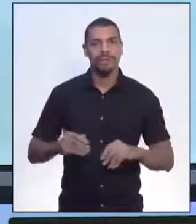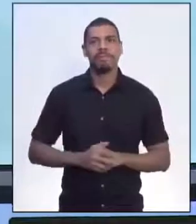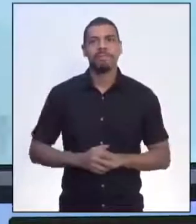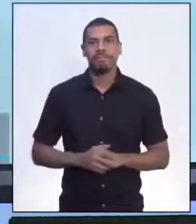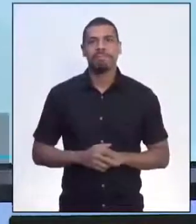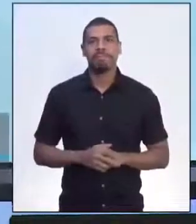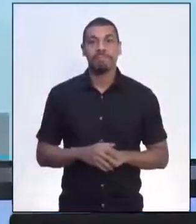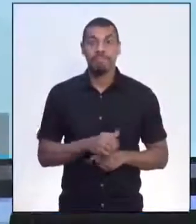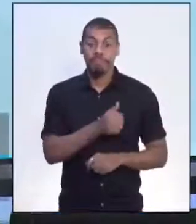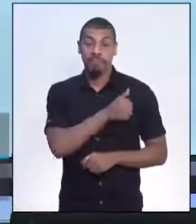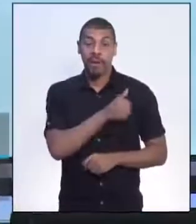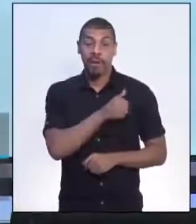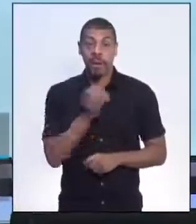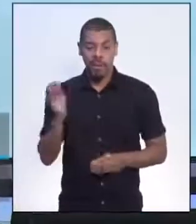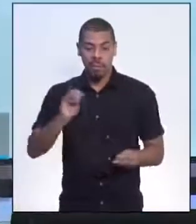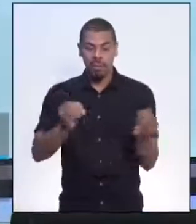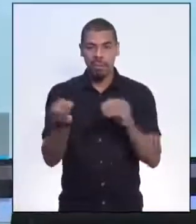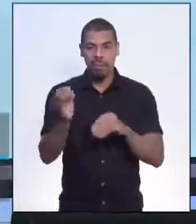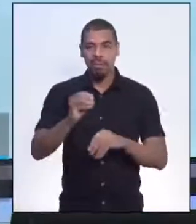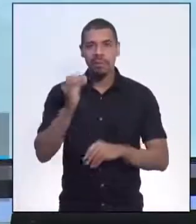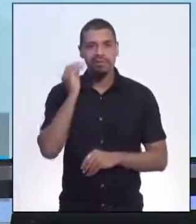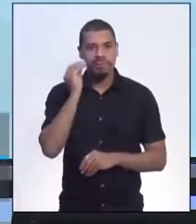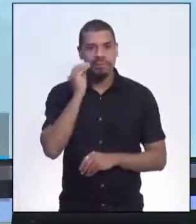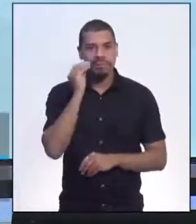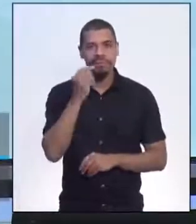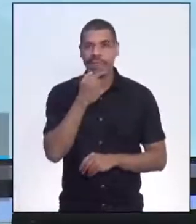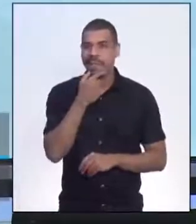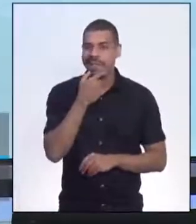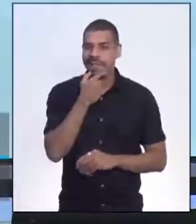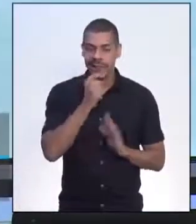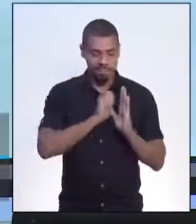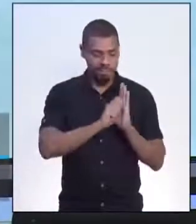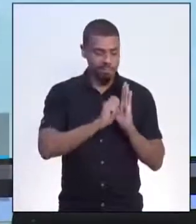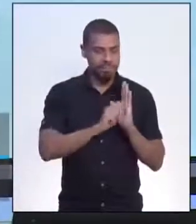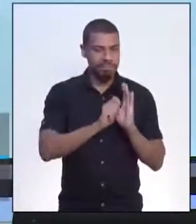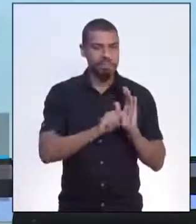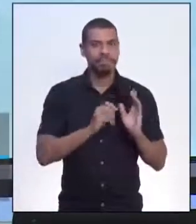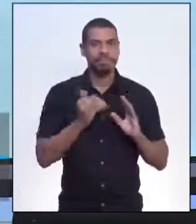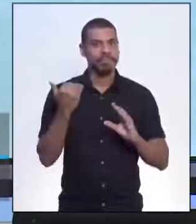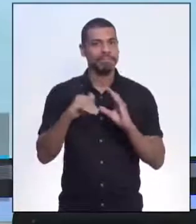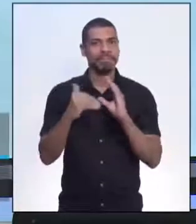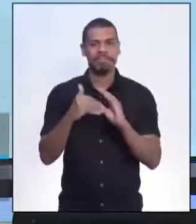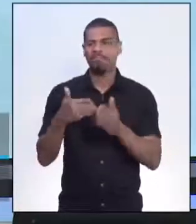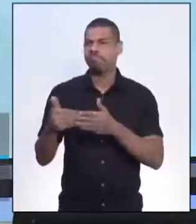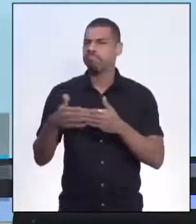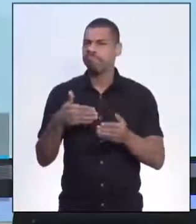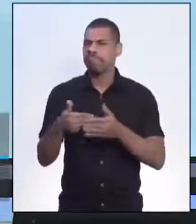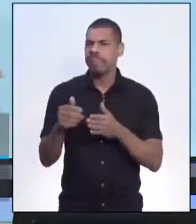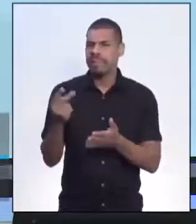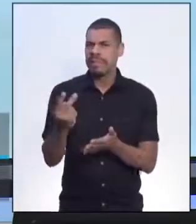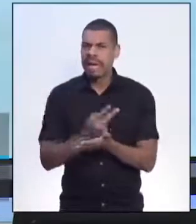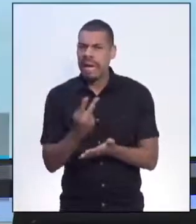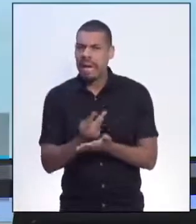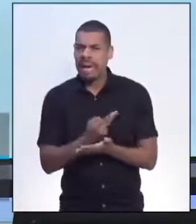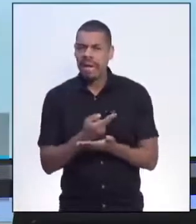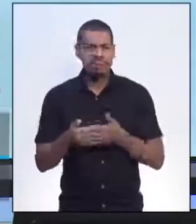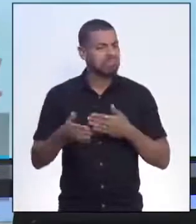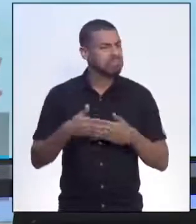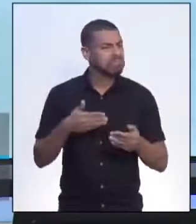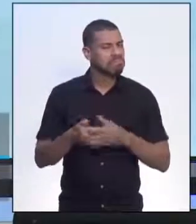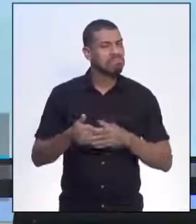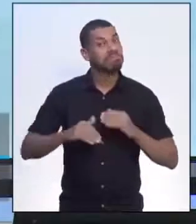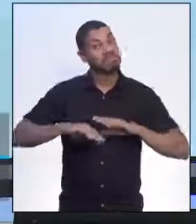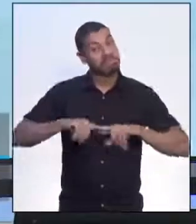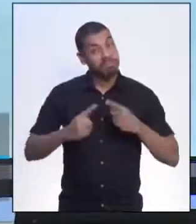de alunos que está tentando escrever em inglês. Isso é muito legal, gente. Escrever em inglês, não importa se você está errando, o importante é